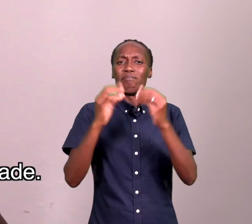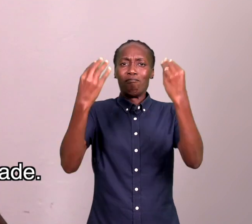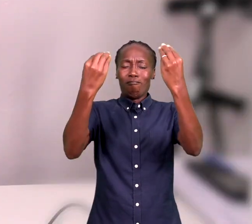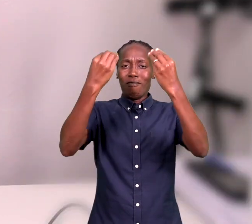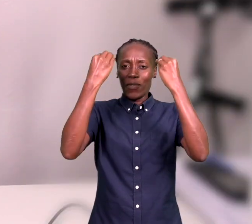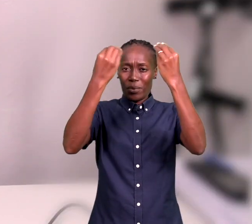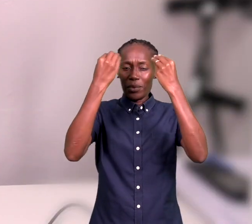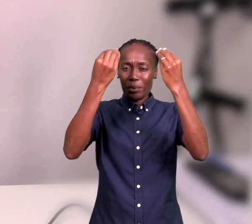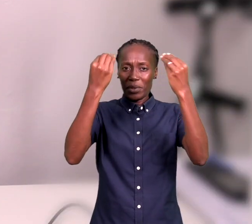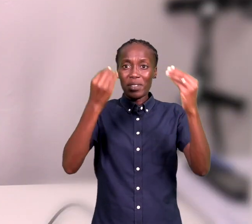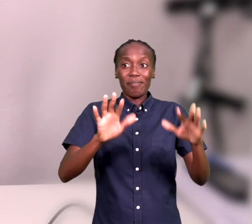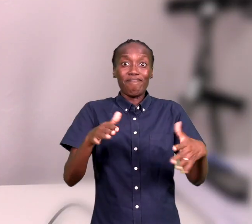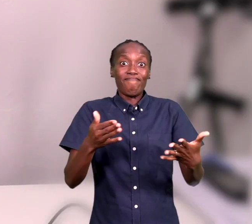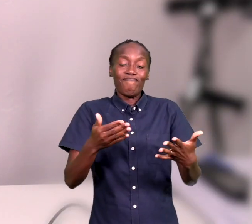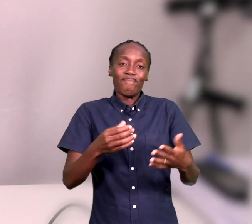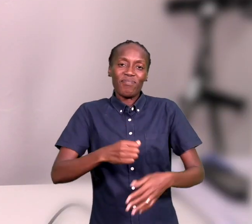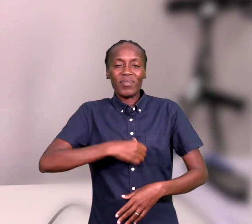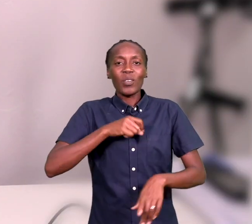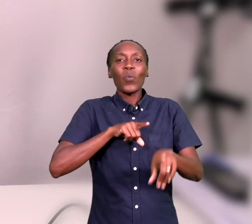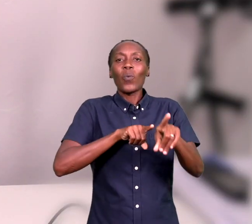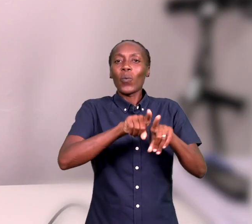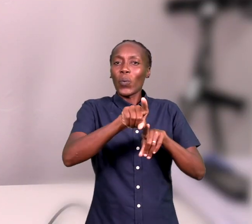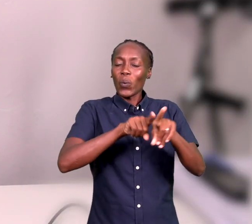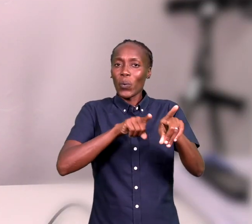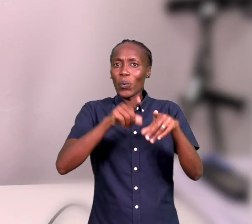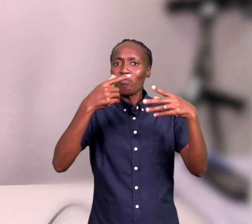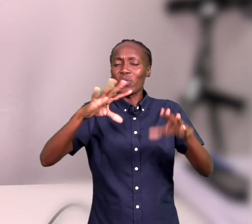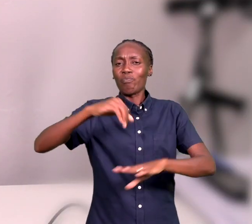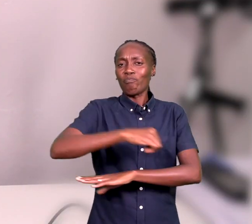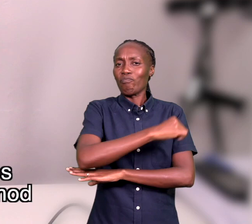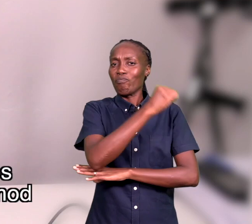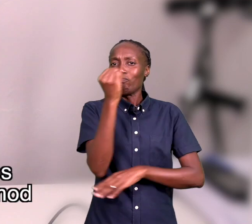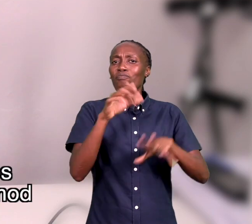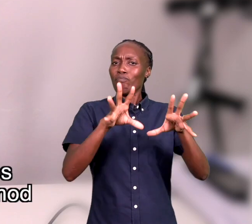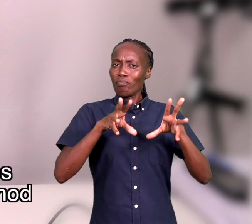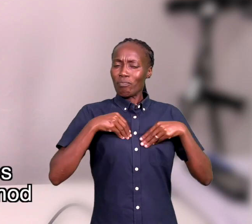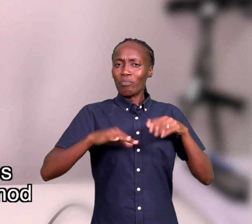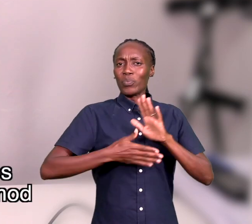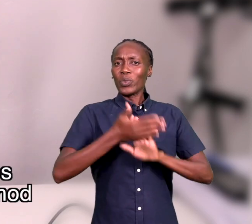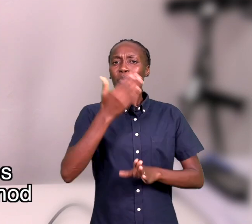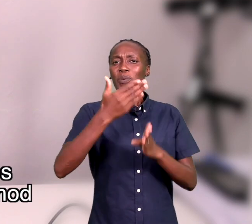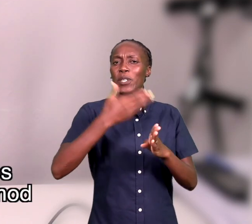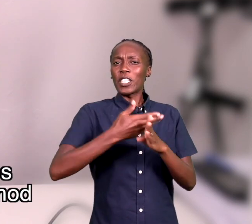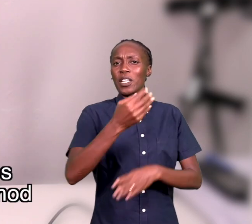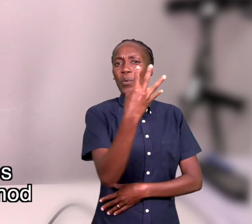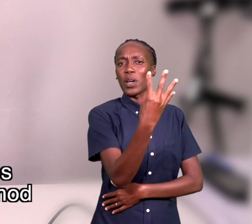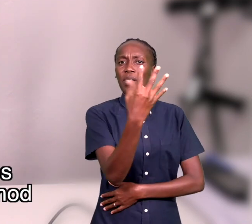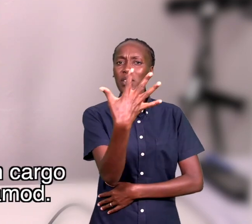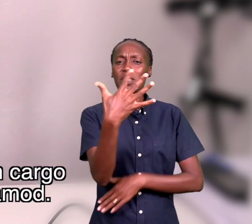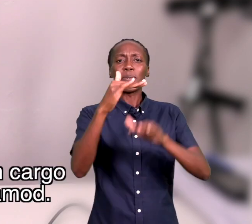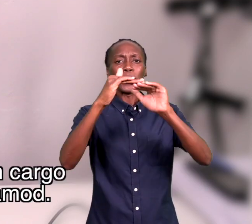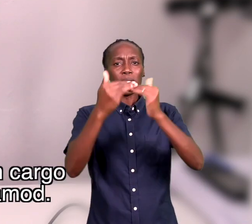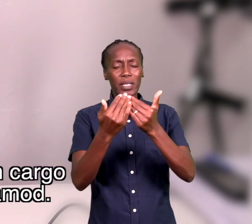faculdade. Fiquei em meados do ano passado, 2022, eu recebi uma chamada dos recursos humanos do